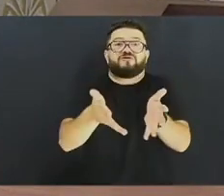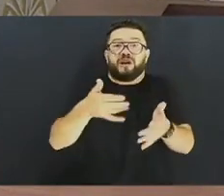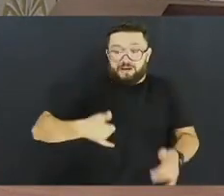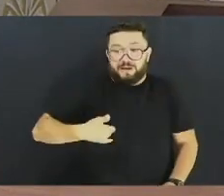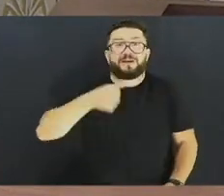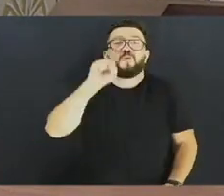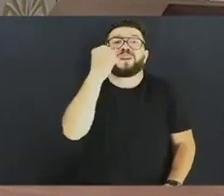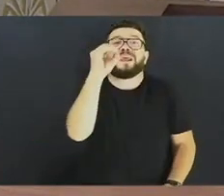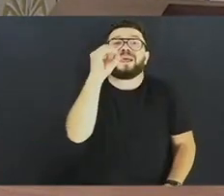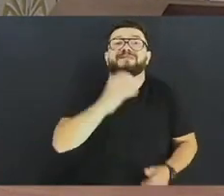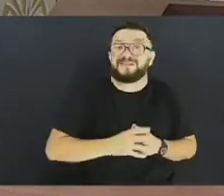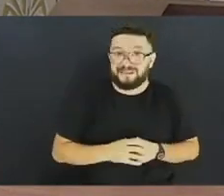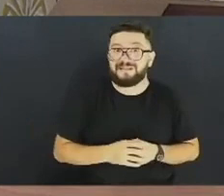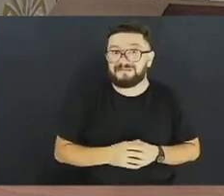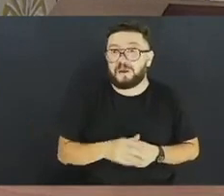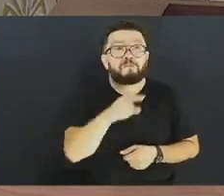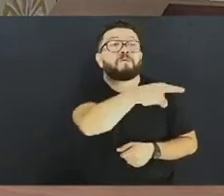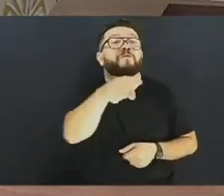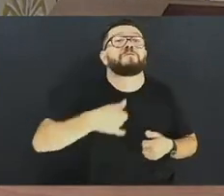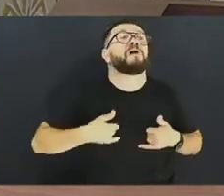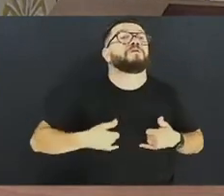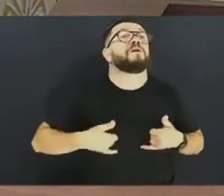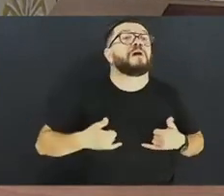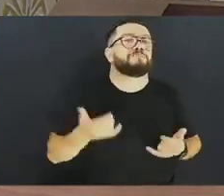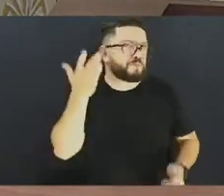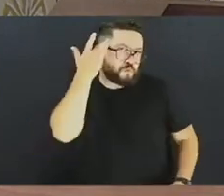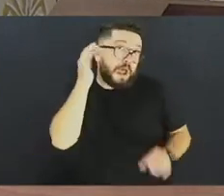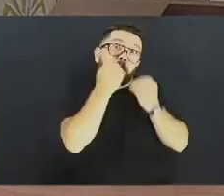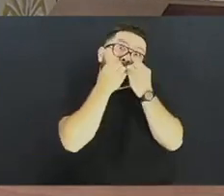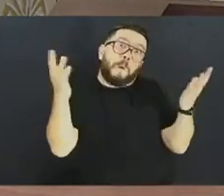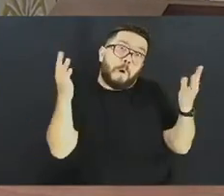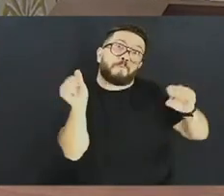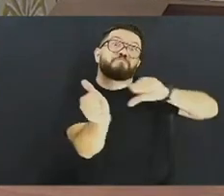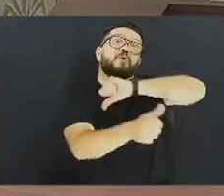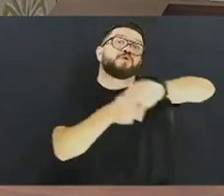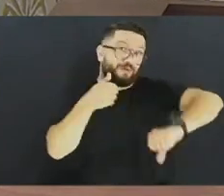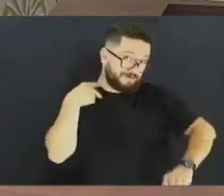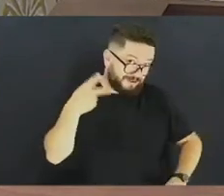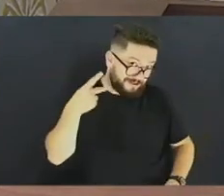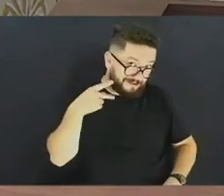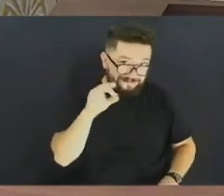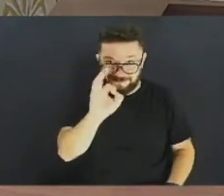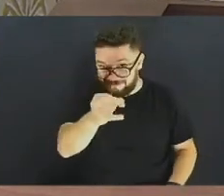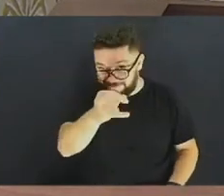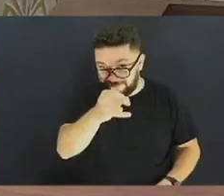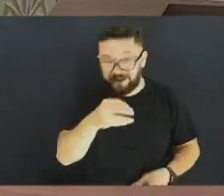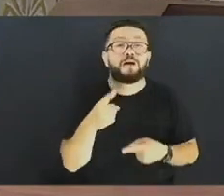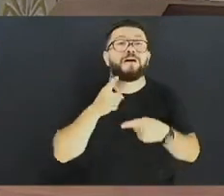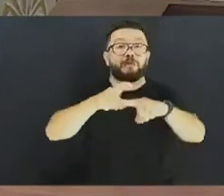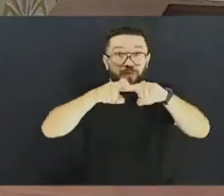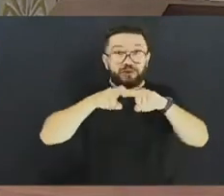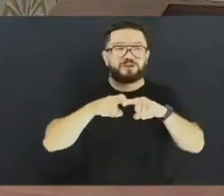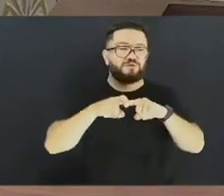Mas certamente renovou. Que bom que renovou. Por isso que eu reparto 30 anos agora